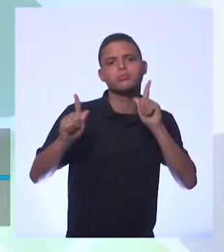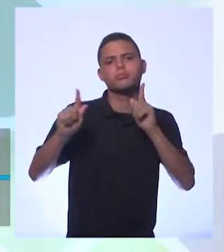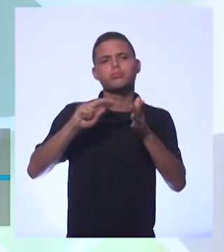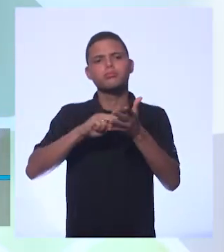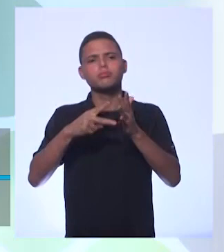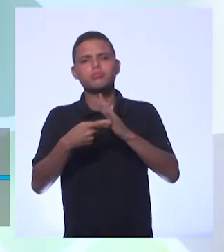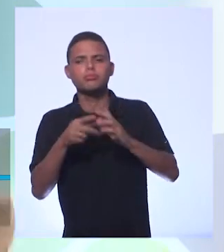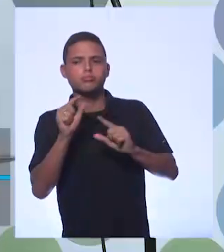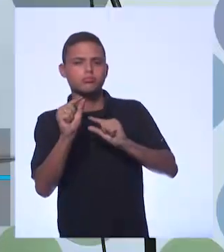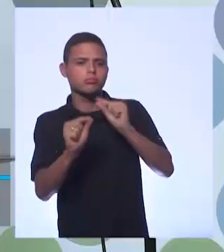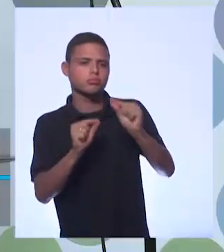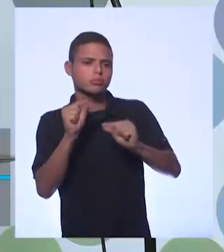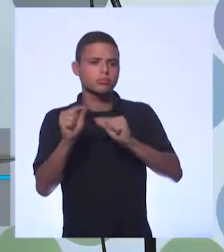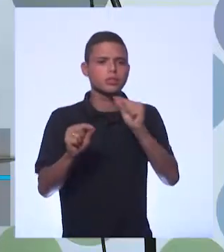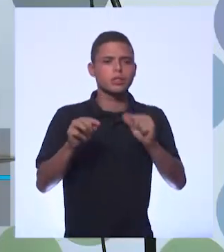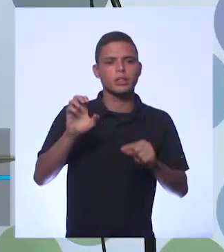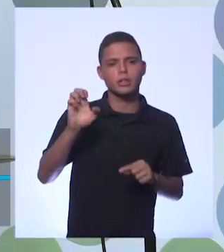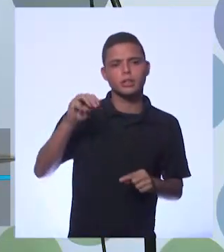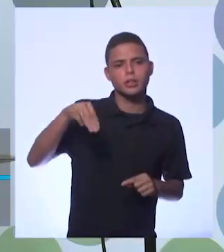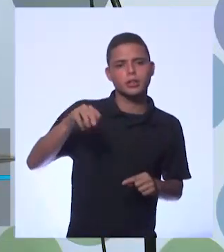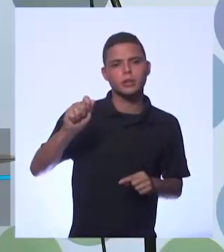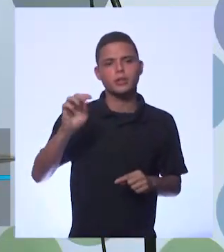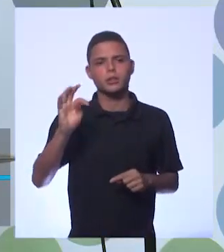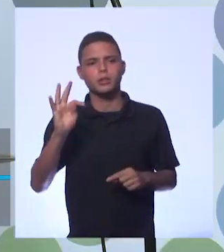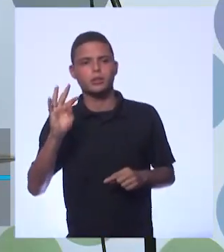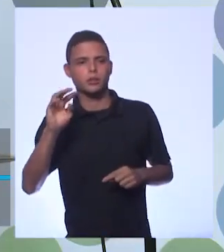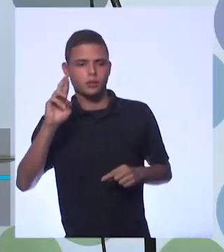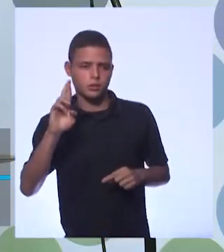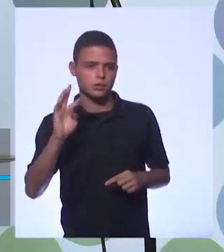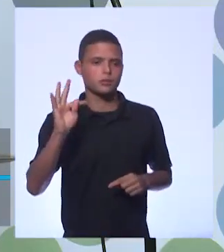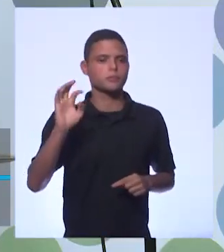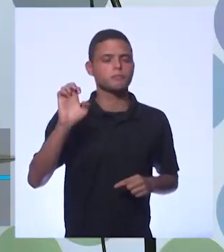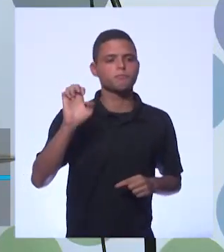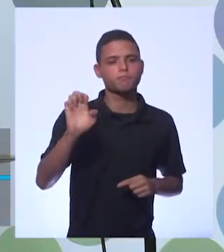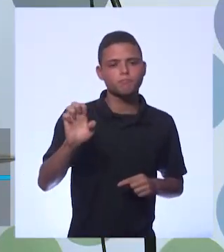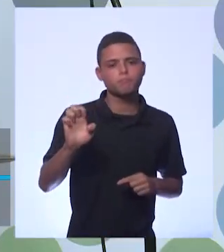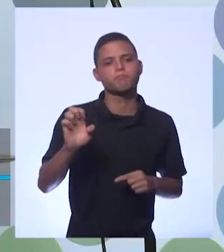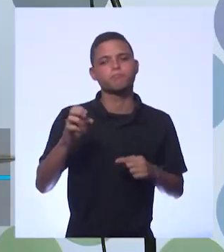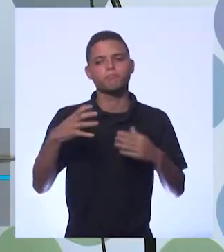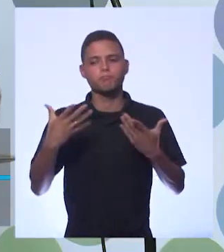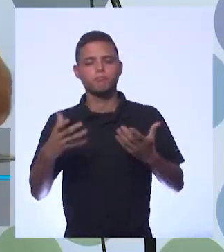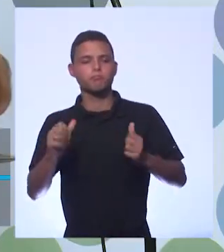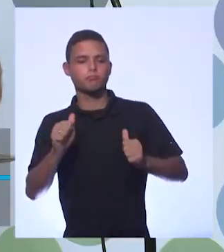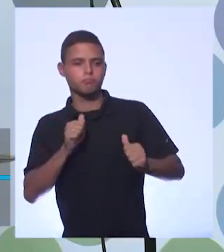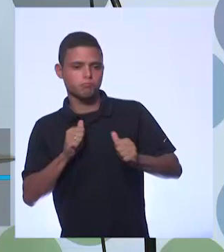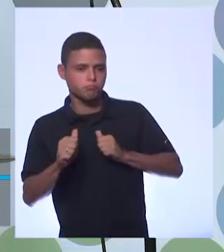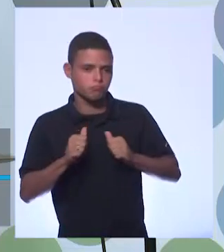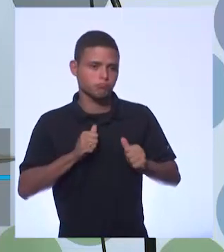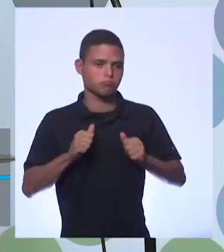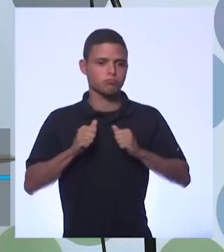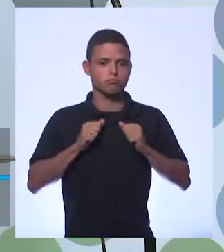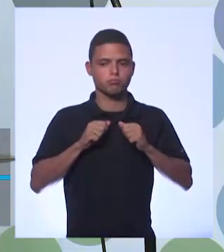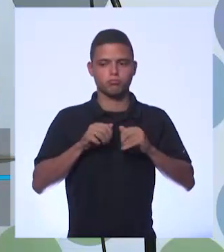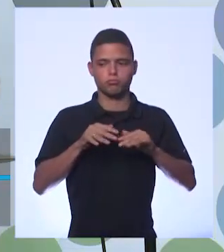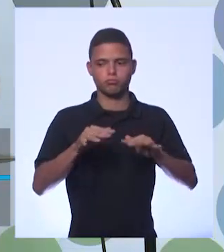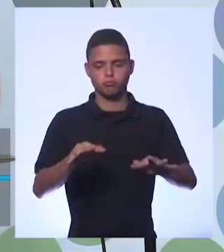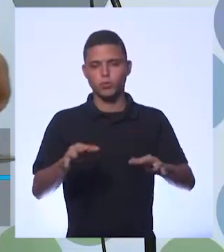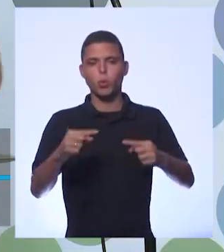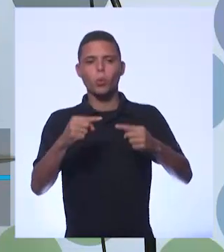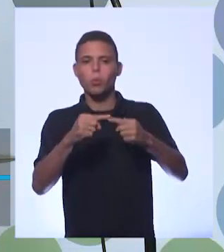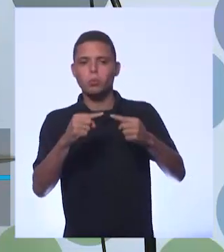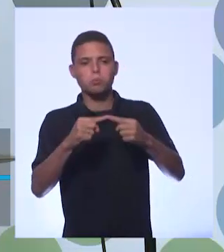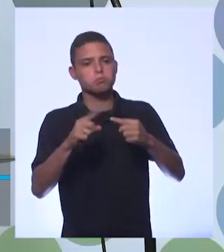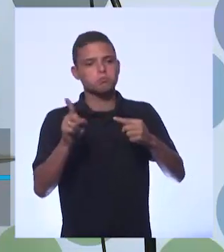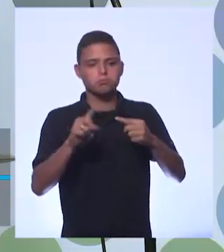menciona agora. Que ele está encerrado na ação mesma. Então, ele não tem um objetivo externo, não tem